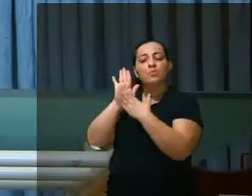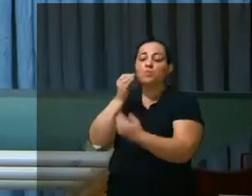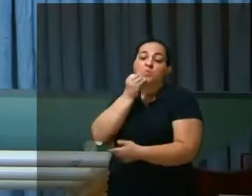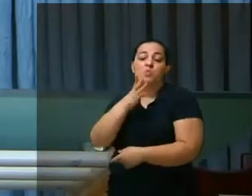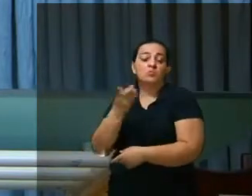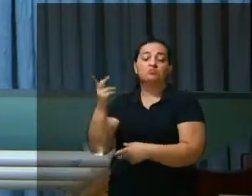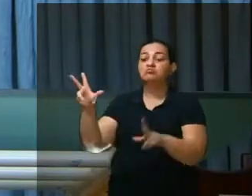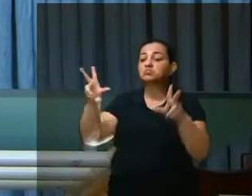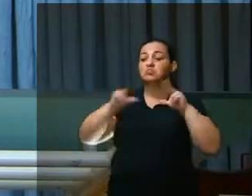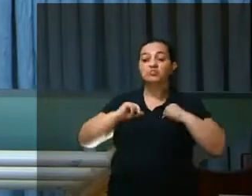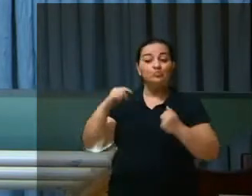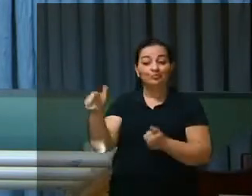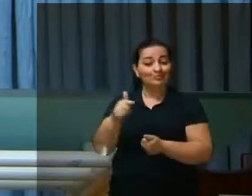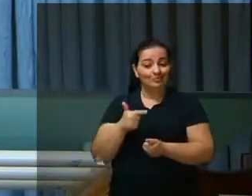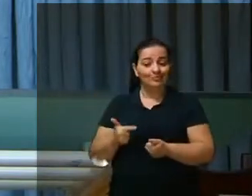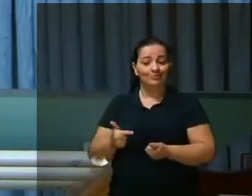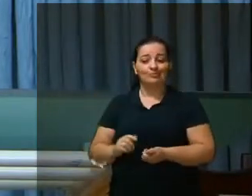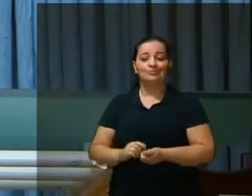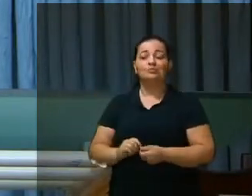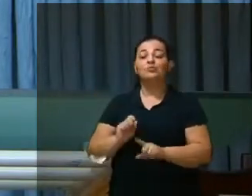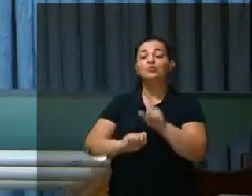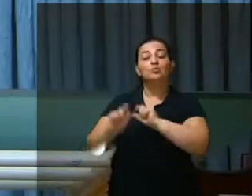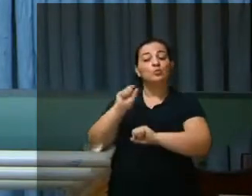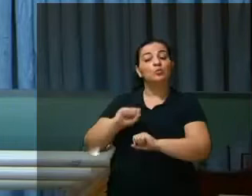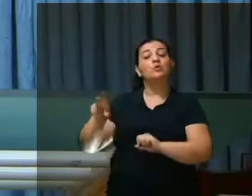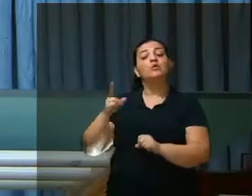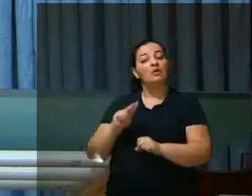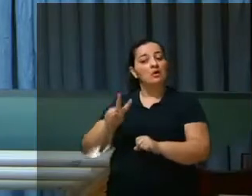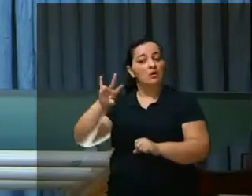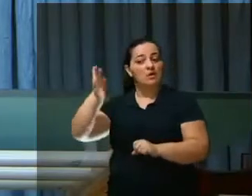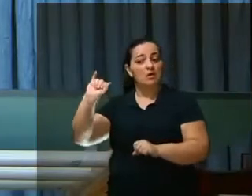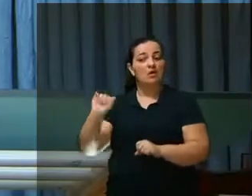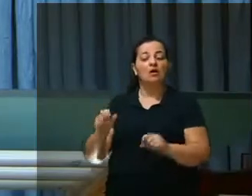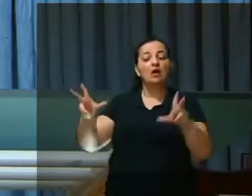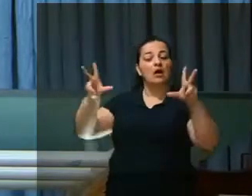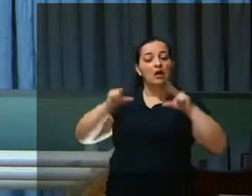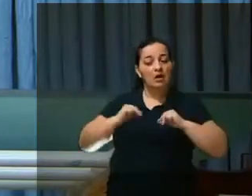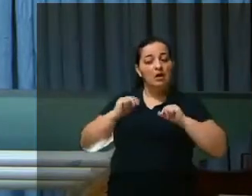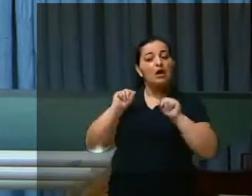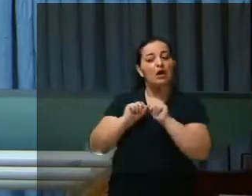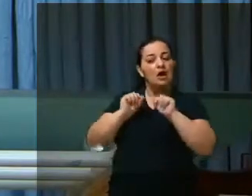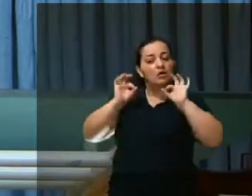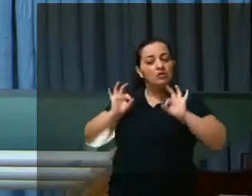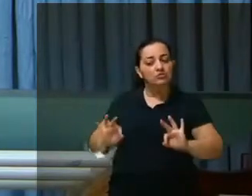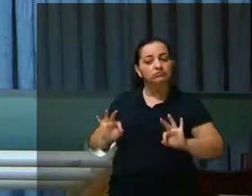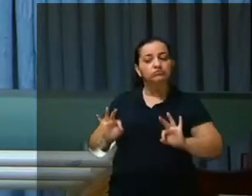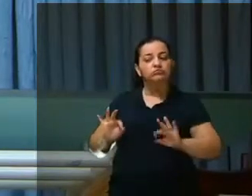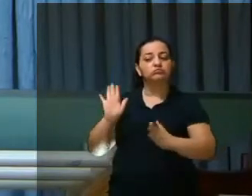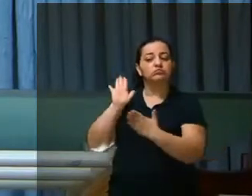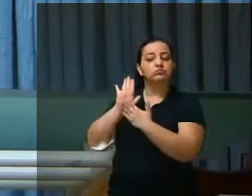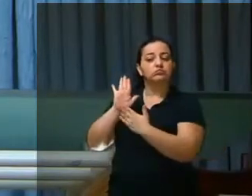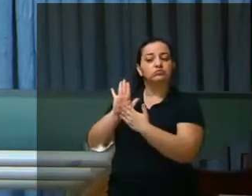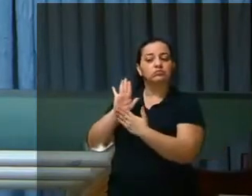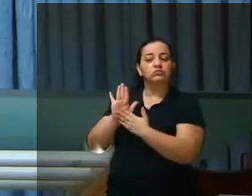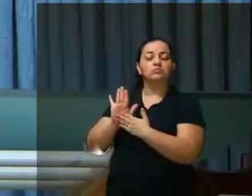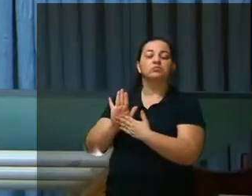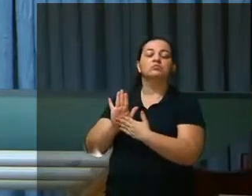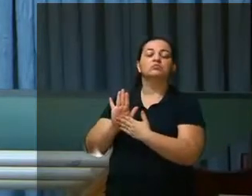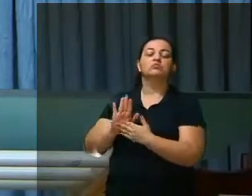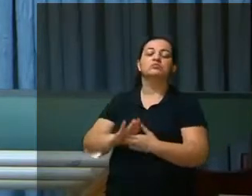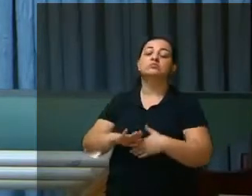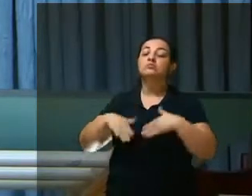méritos o que vai te dar mérito é a execução desses propósitos